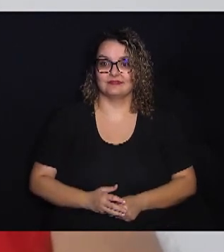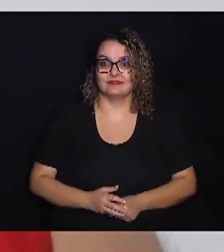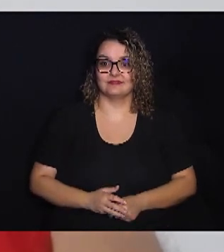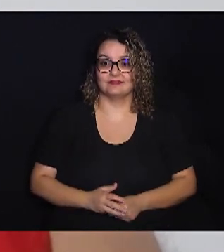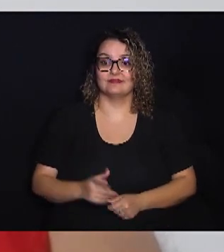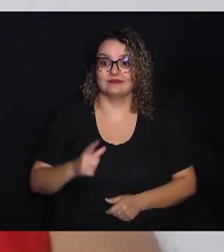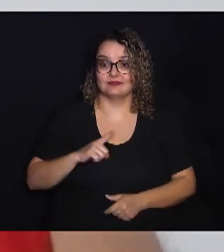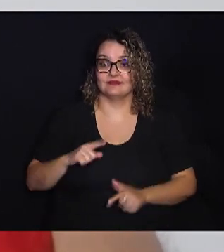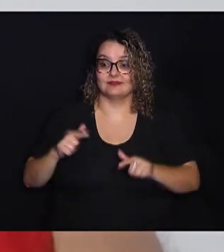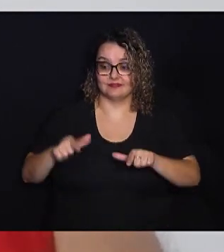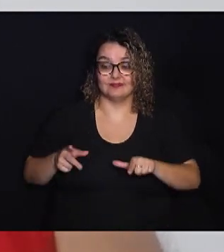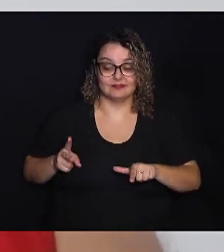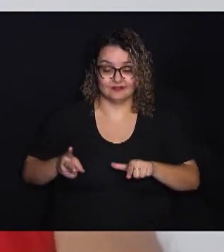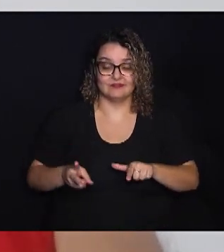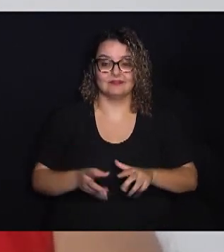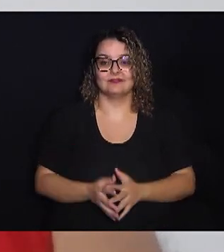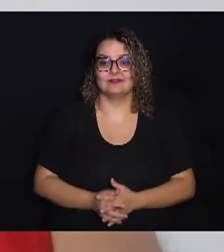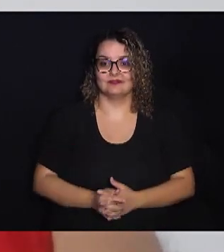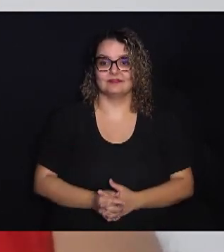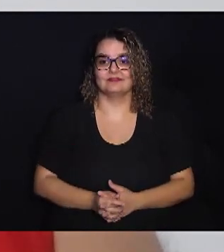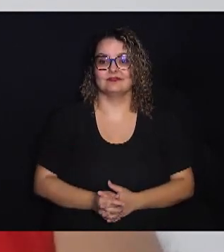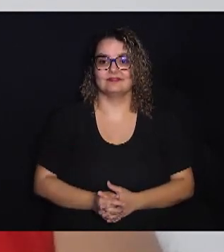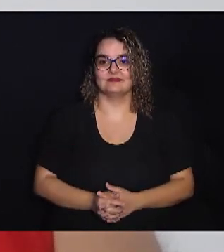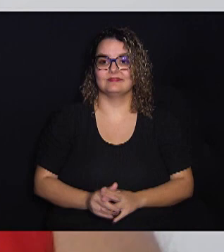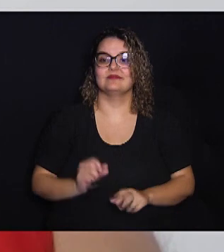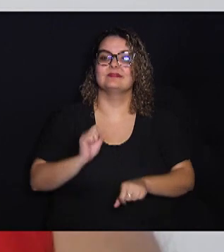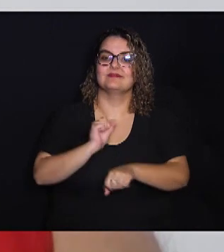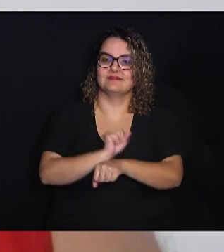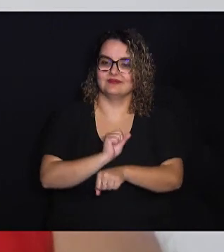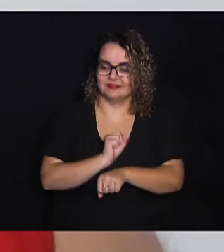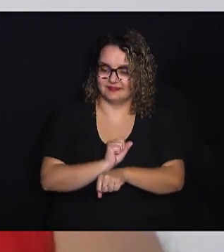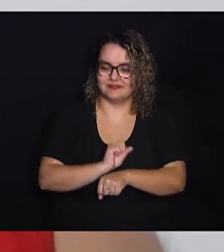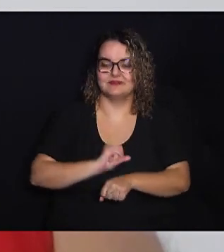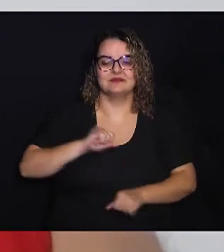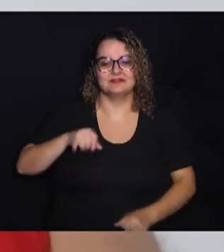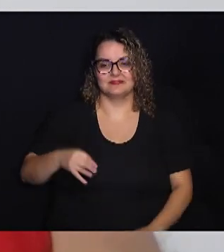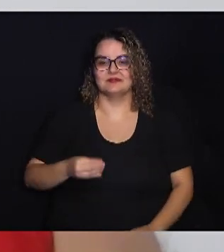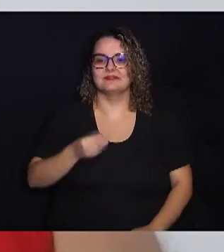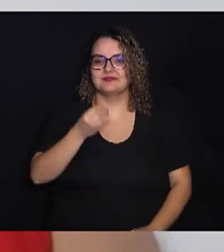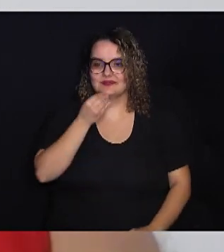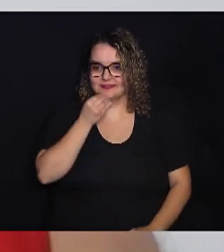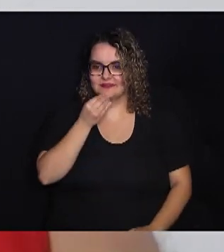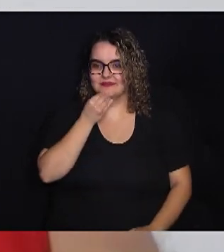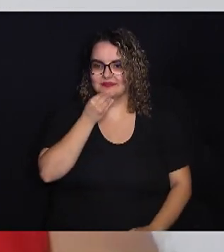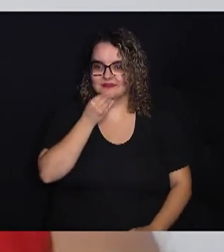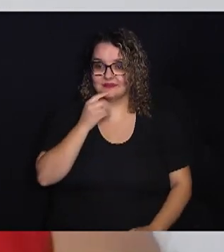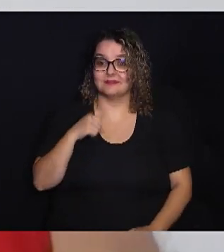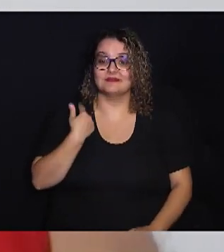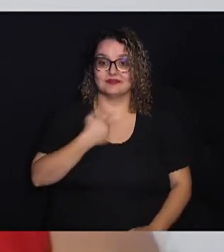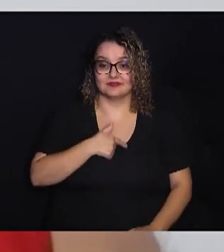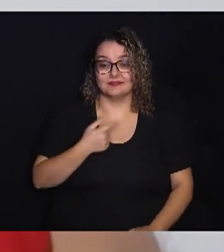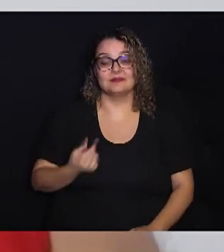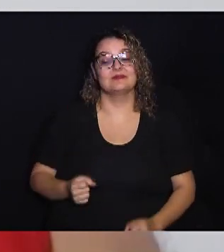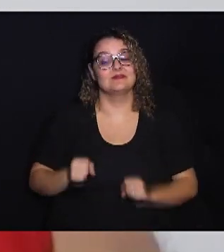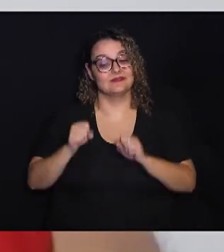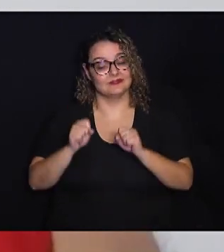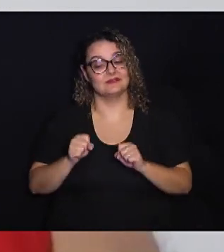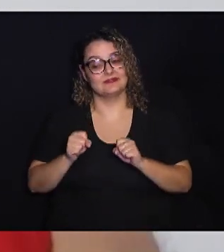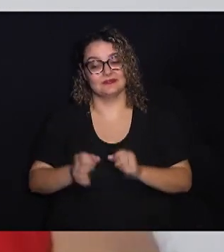exposição permanente. E eu estou aguardando a oportunidade para que a gente possa